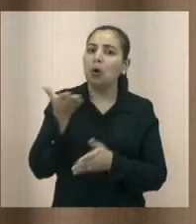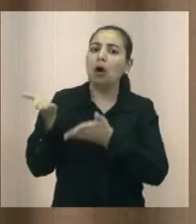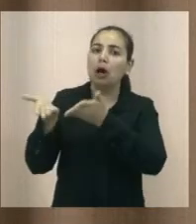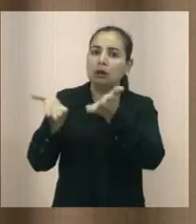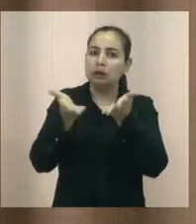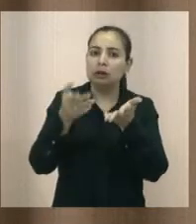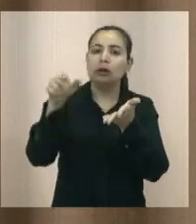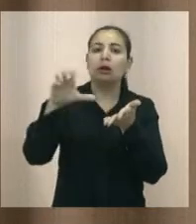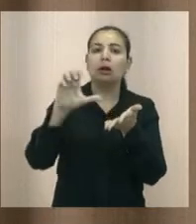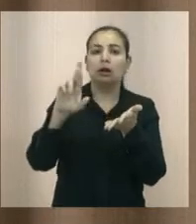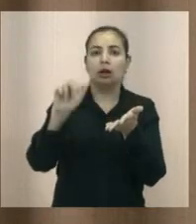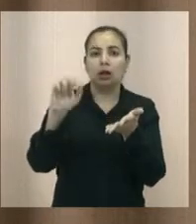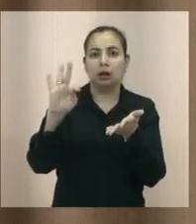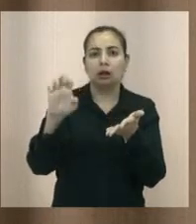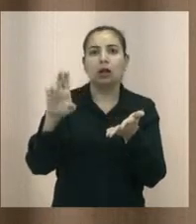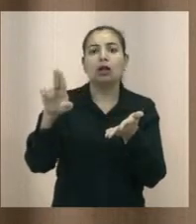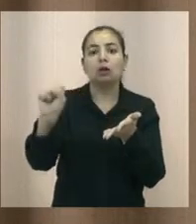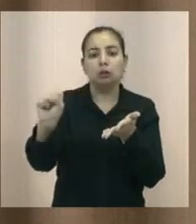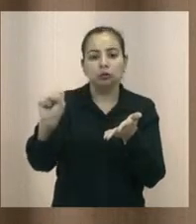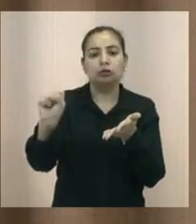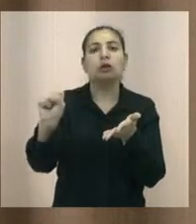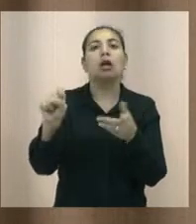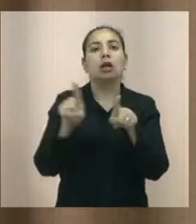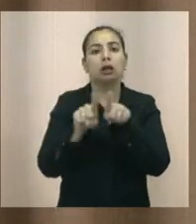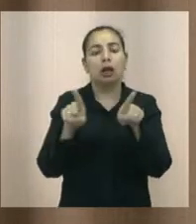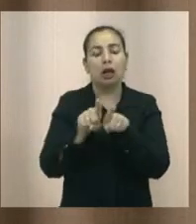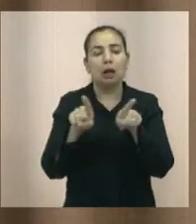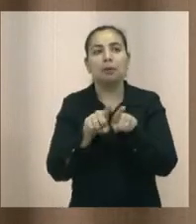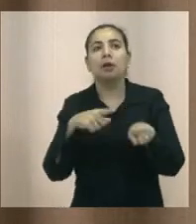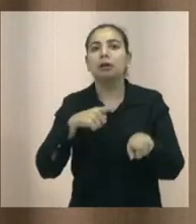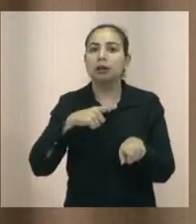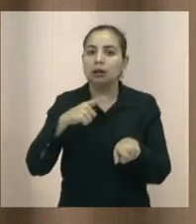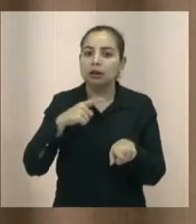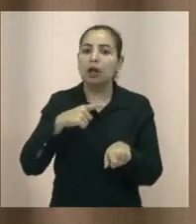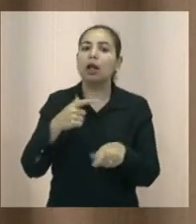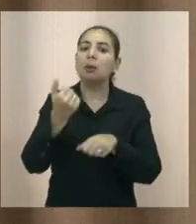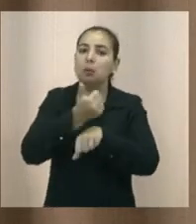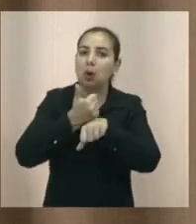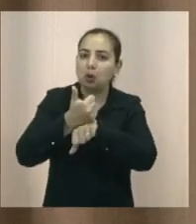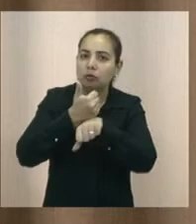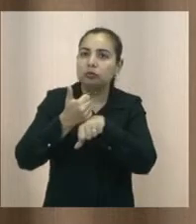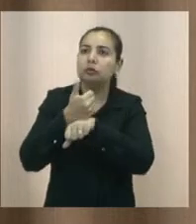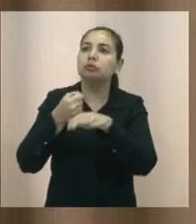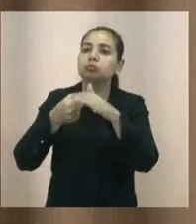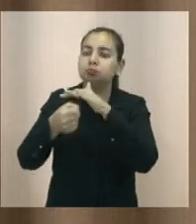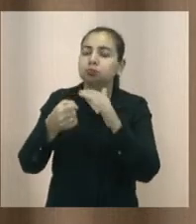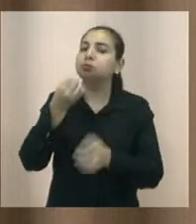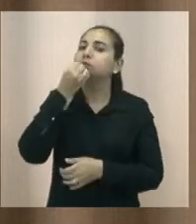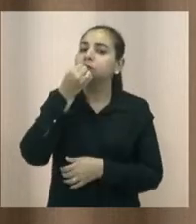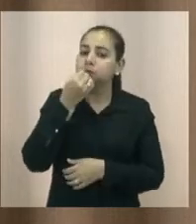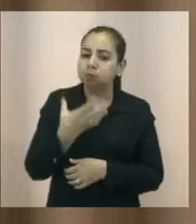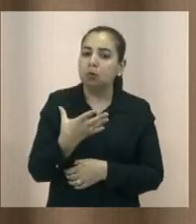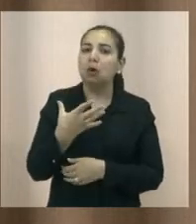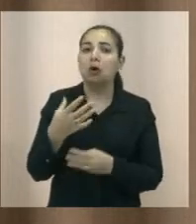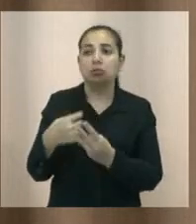gente chegar a botar um defensor lá que não vai dar conta do serviço. Então, alguns locais precisam, como Crateús, 3 defensores, né? Então, a